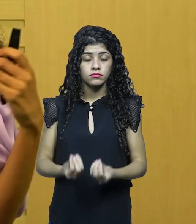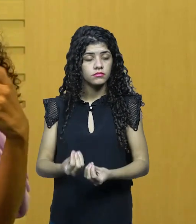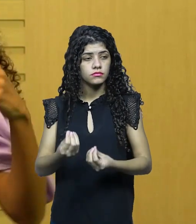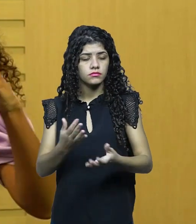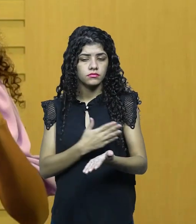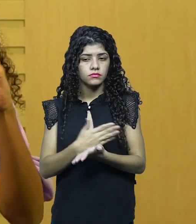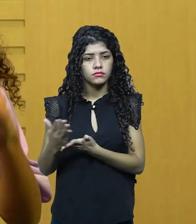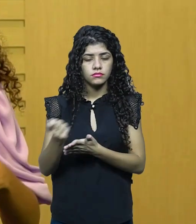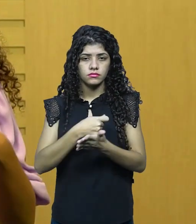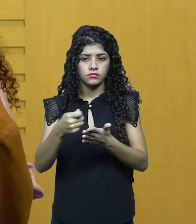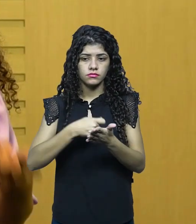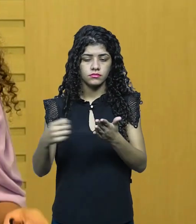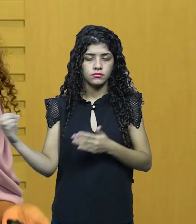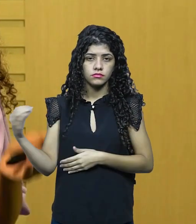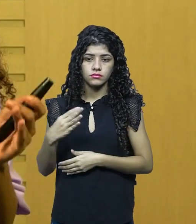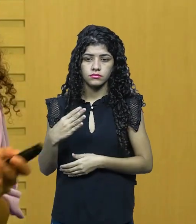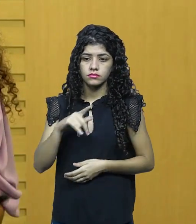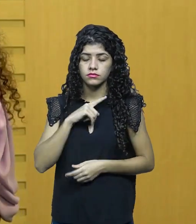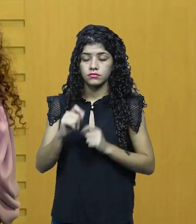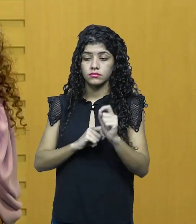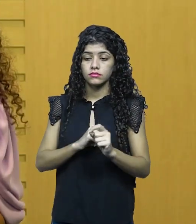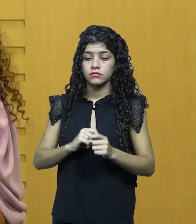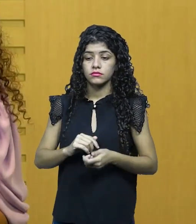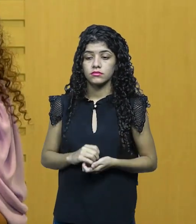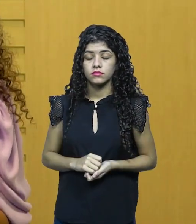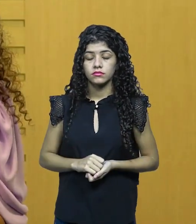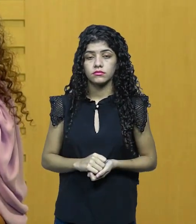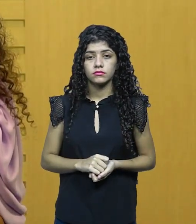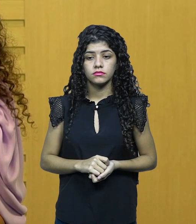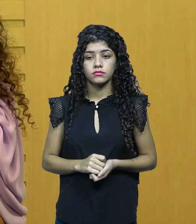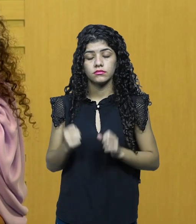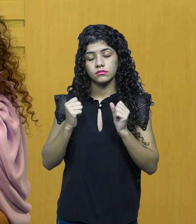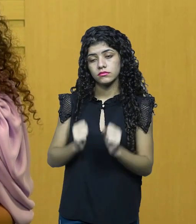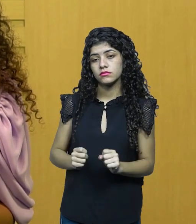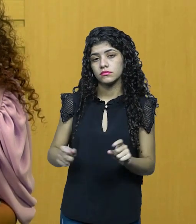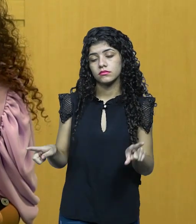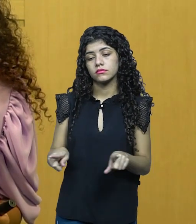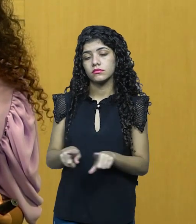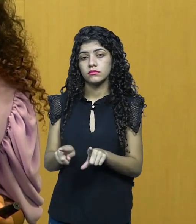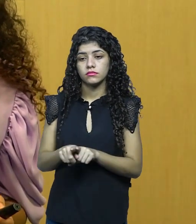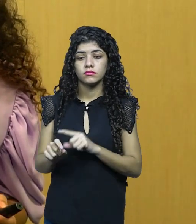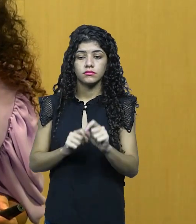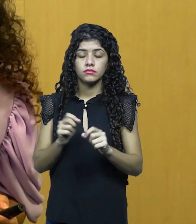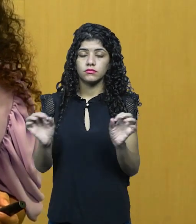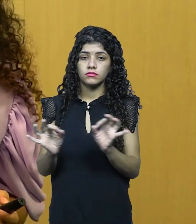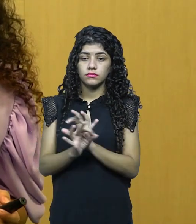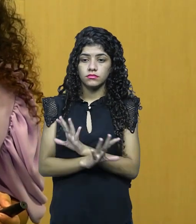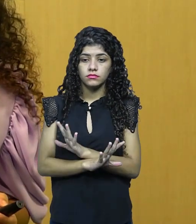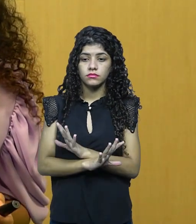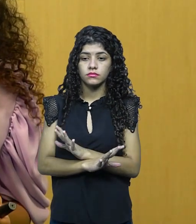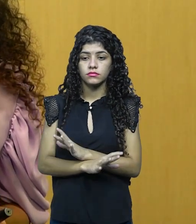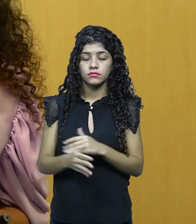vez de eu abrir um cabeçalho novo durante a roteirização, eu posso só colocar